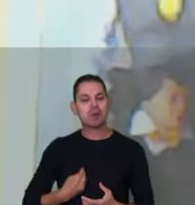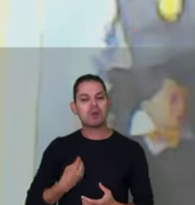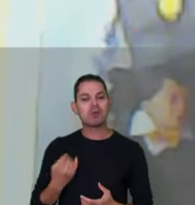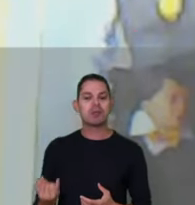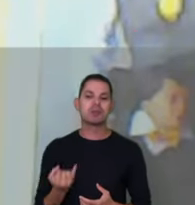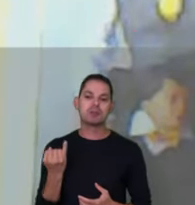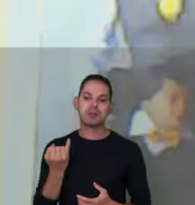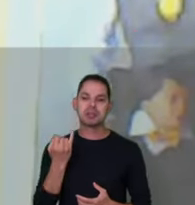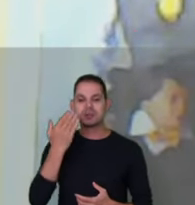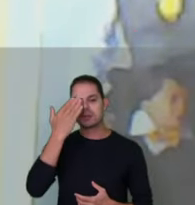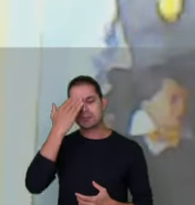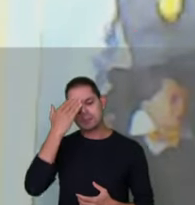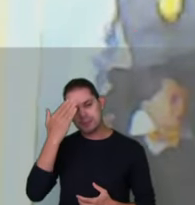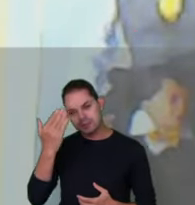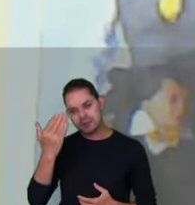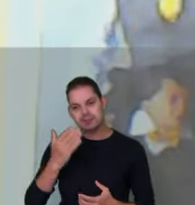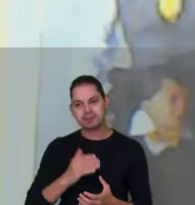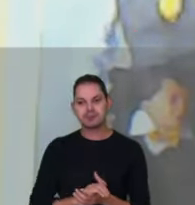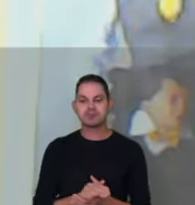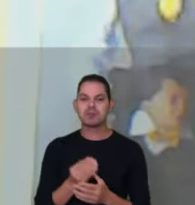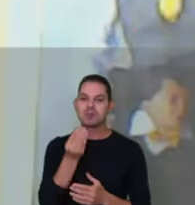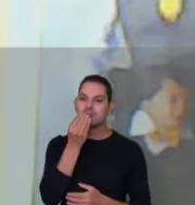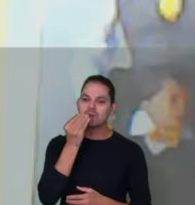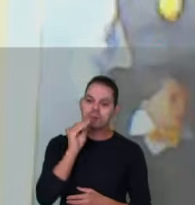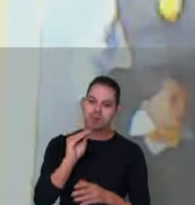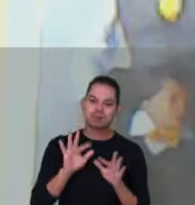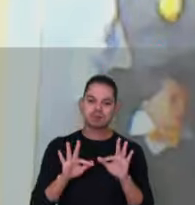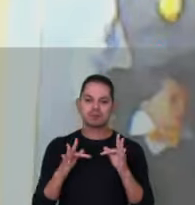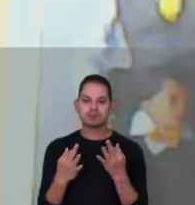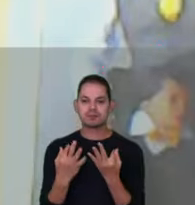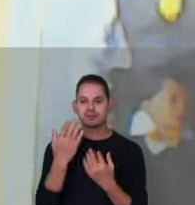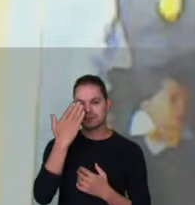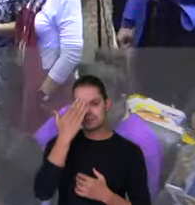muito. Beijo, Talíria. Obrigada.